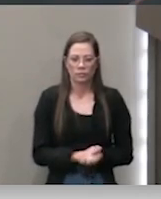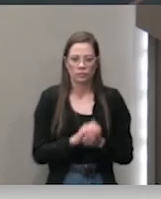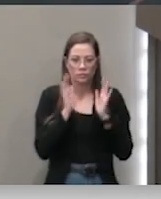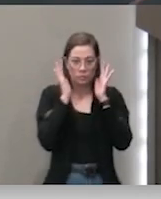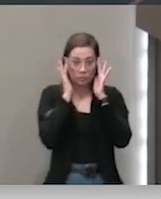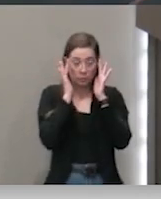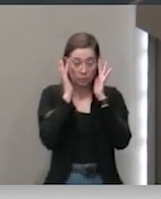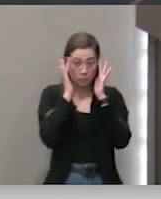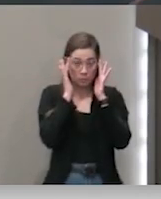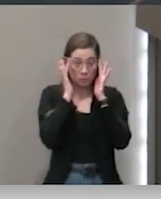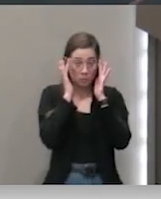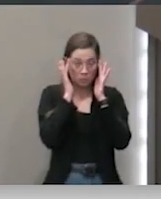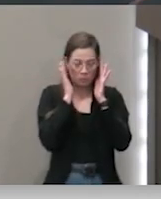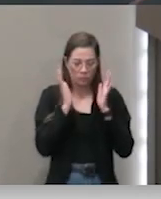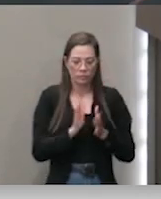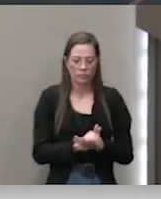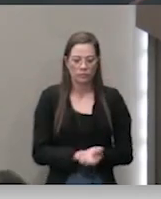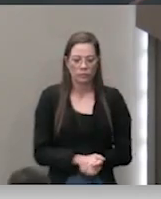Vila Anes.